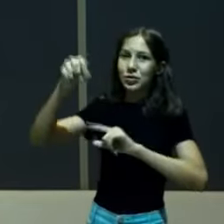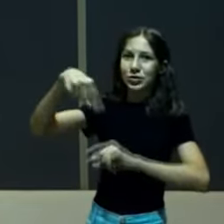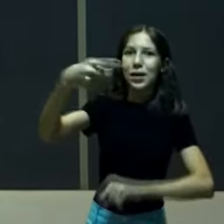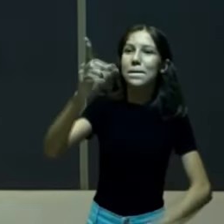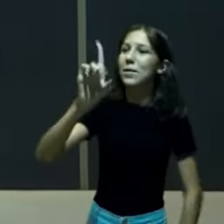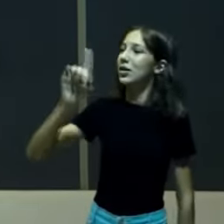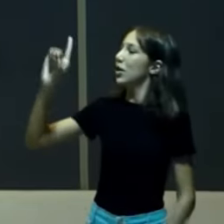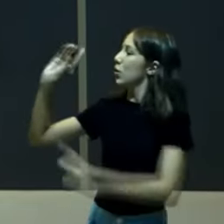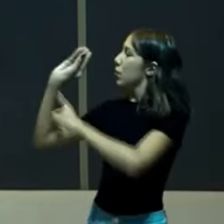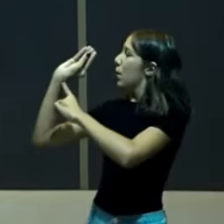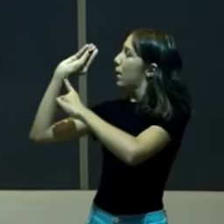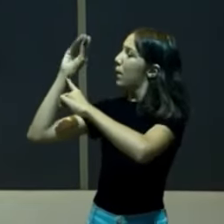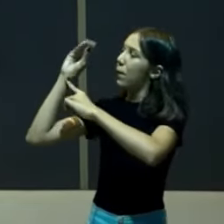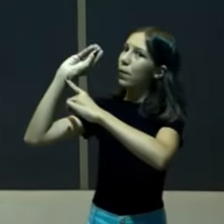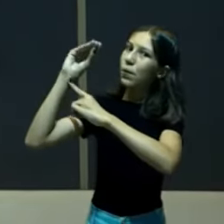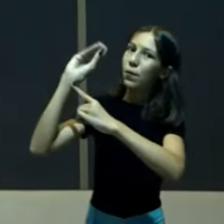só quem crê pega isso.